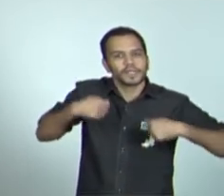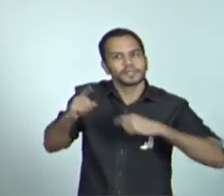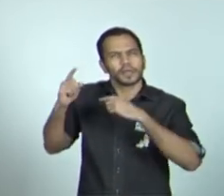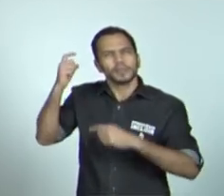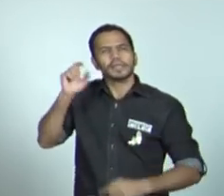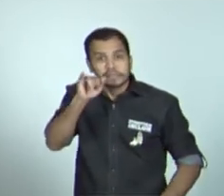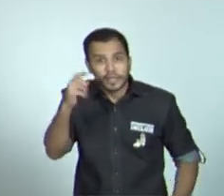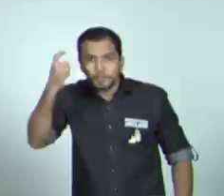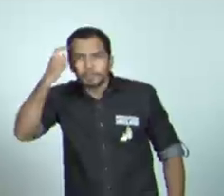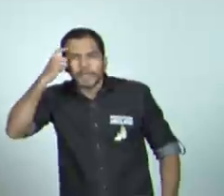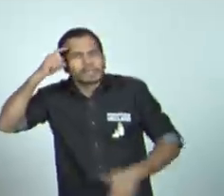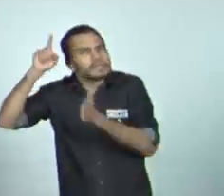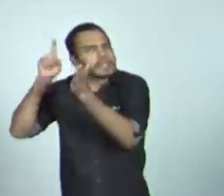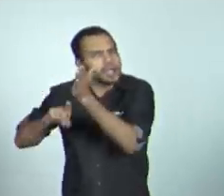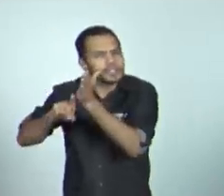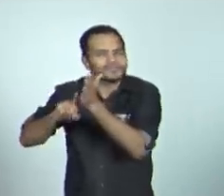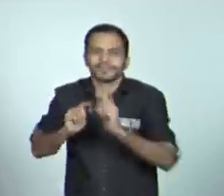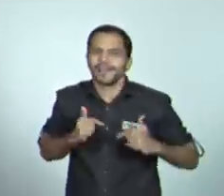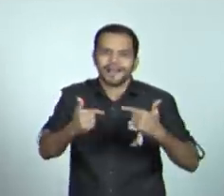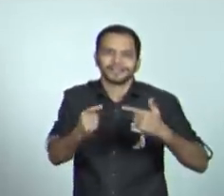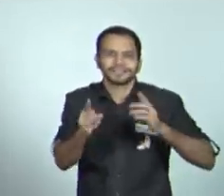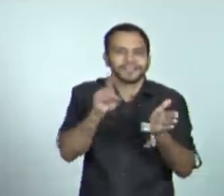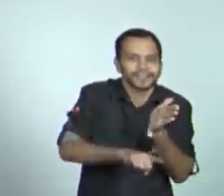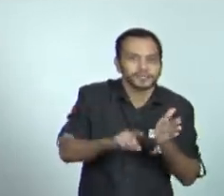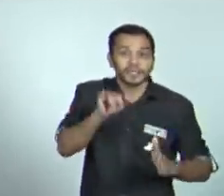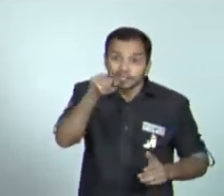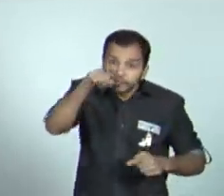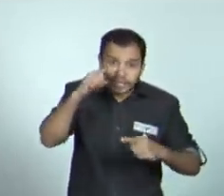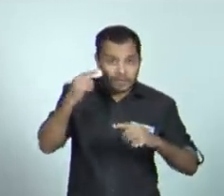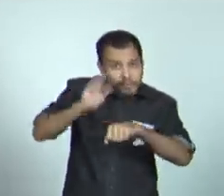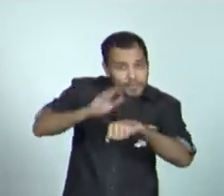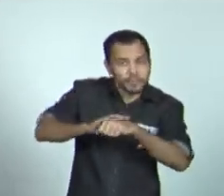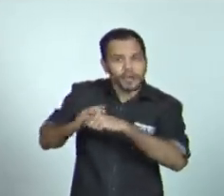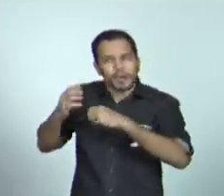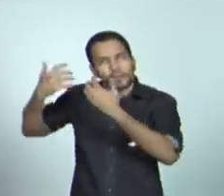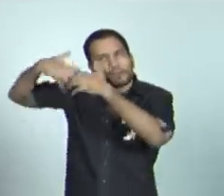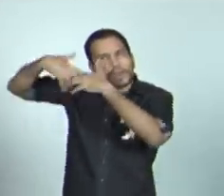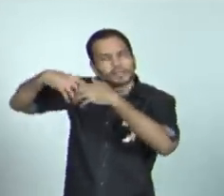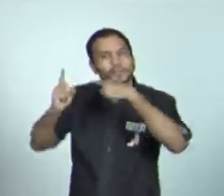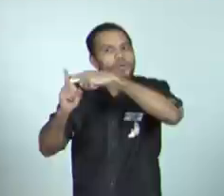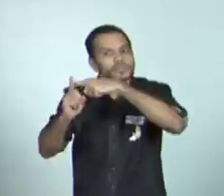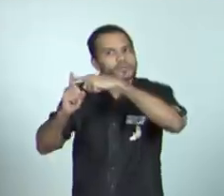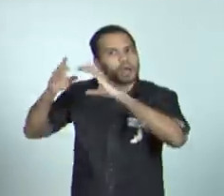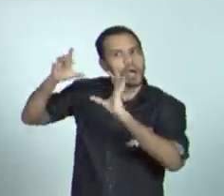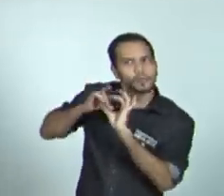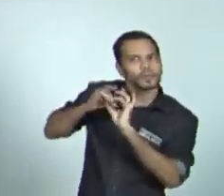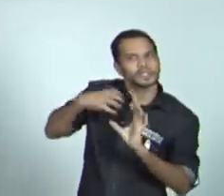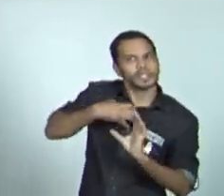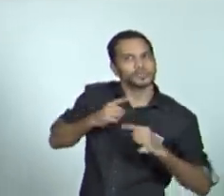você reage aos estímulos da vida às vezes não nos damos conta mas o nosso conjunto de atitudes mentais